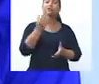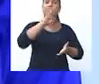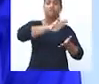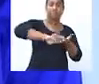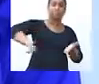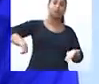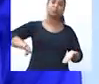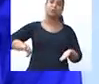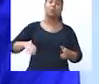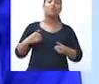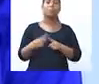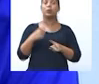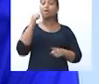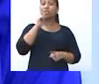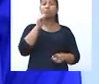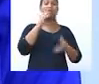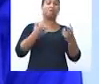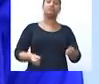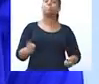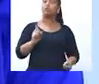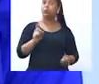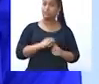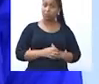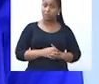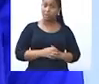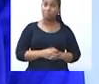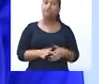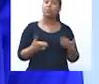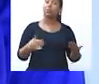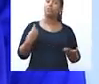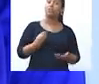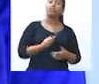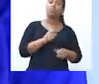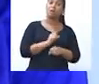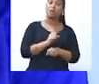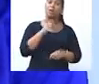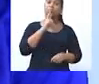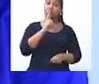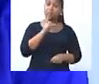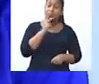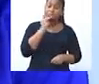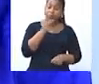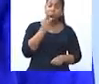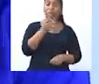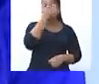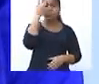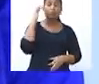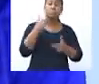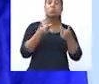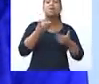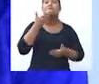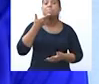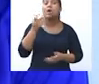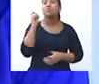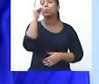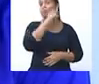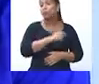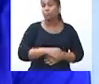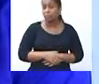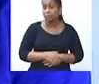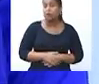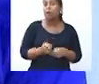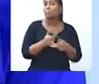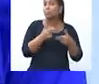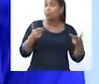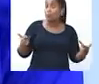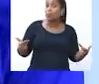tirada do mercado, porque as mulheres não aceitaram isso. Porque a gente tem que parar de dar o recado para as pessoas de que as coisas são fáceis ou difíceis. As